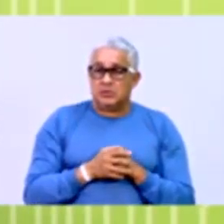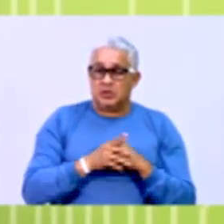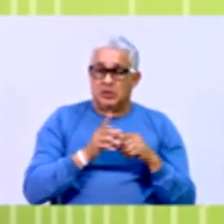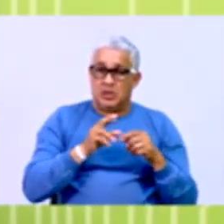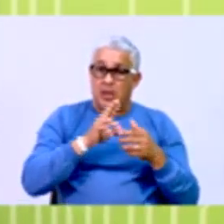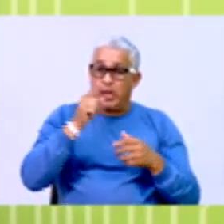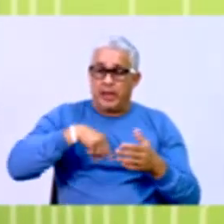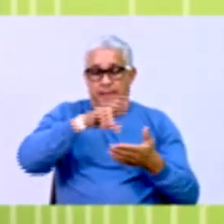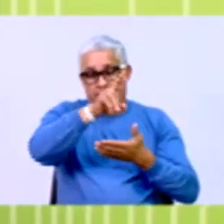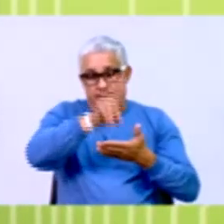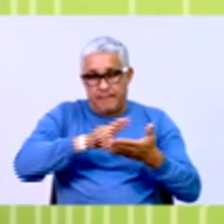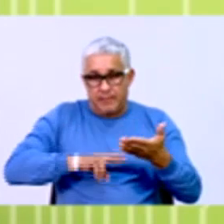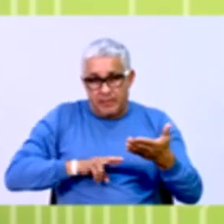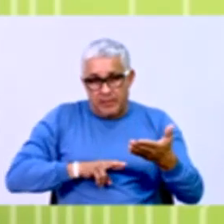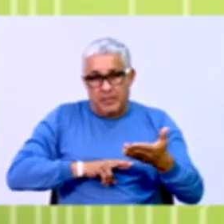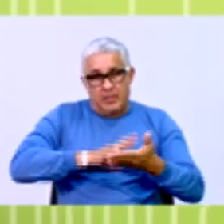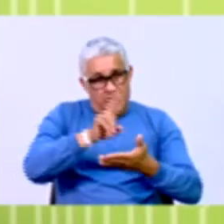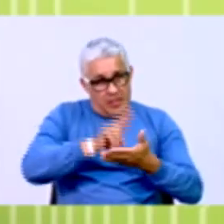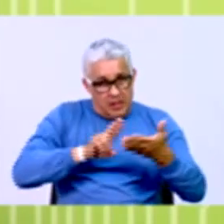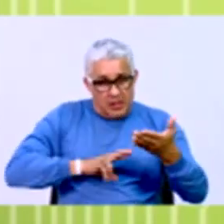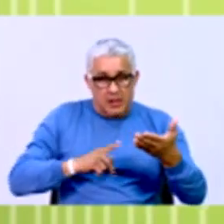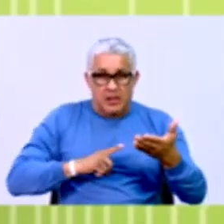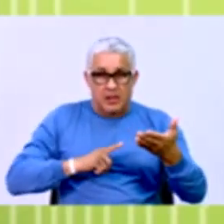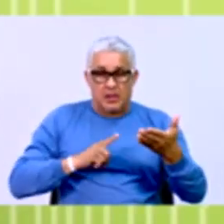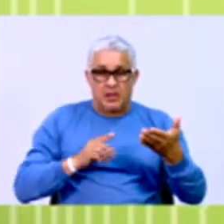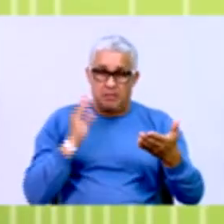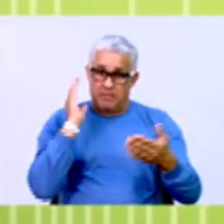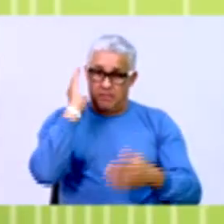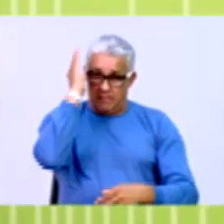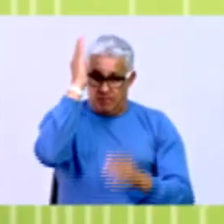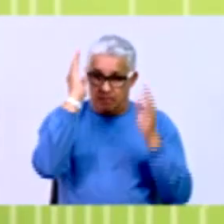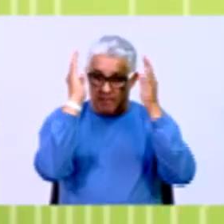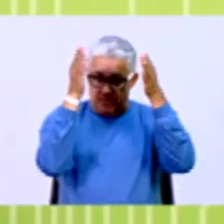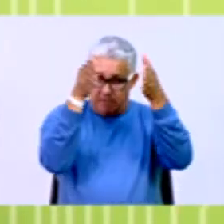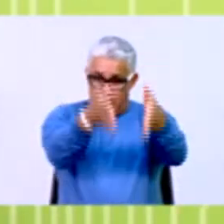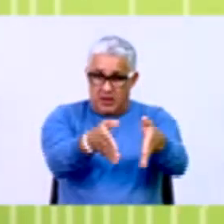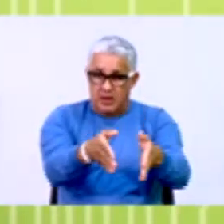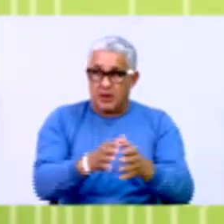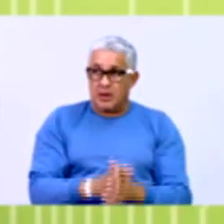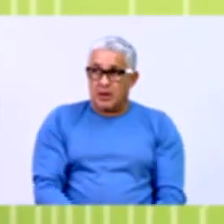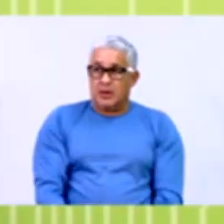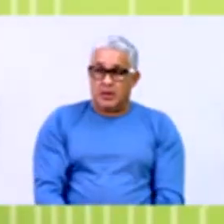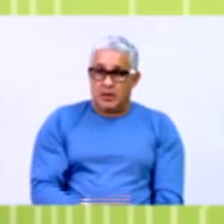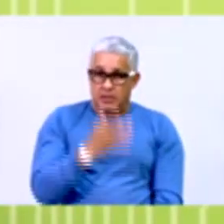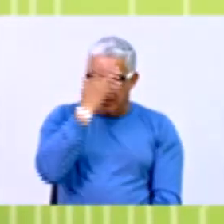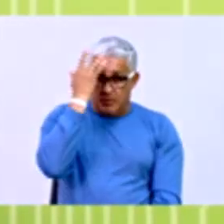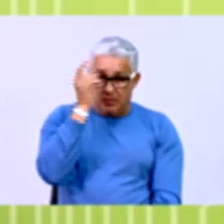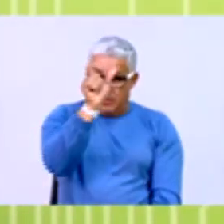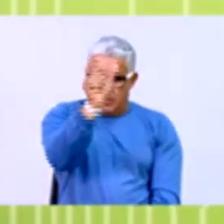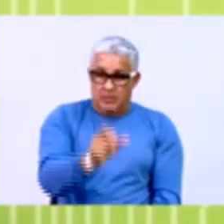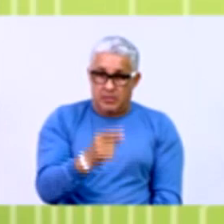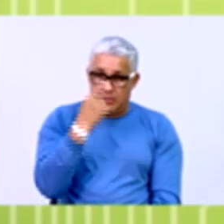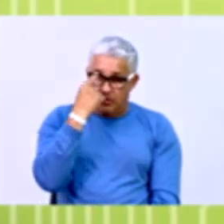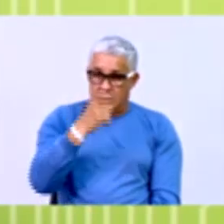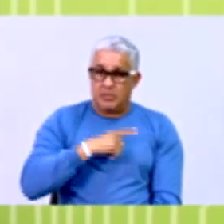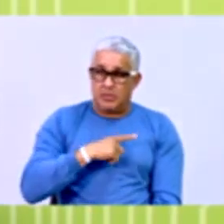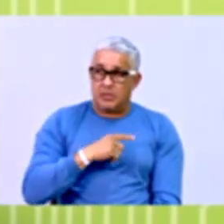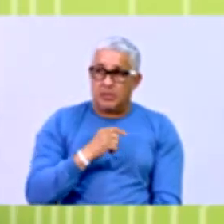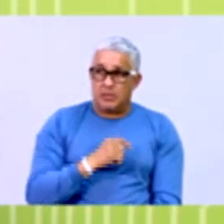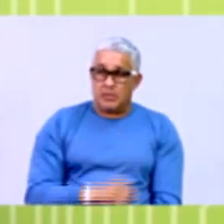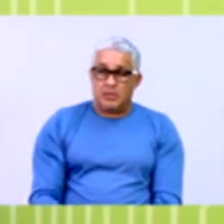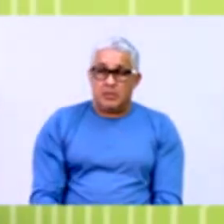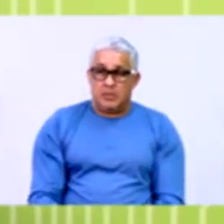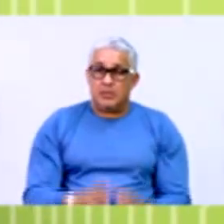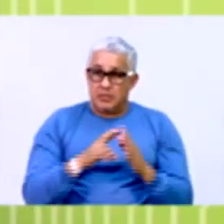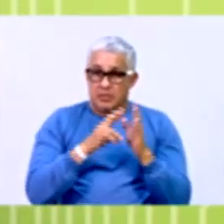relatório. Esse relatório ele vai ser direcionado para quem interessa, né? Normalmente, via